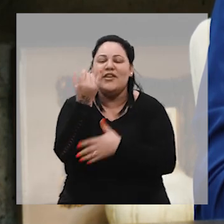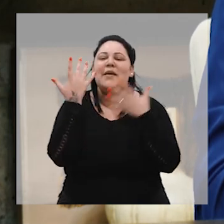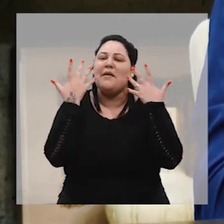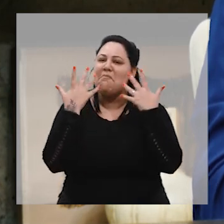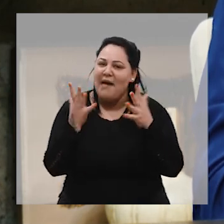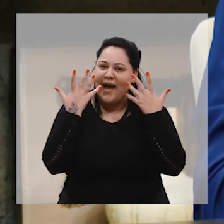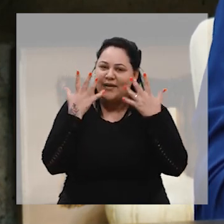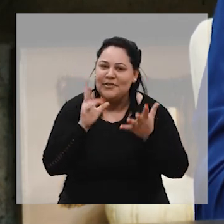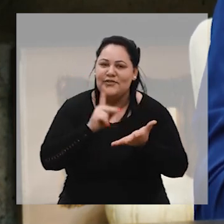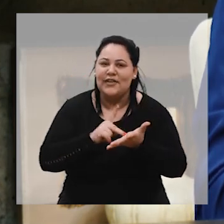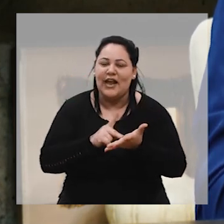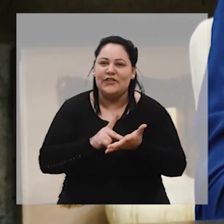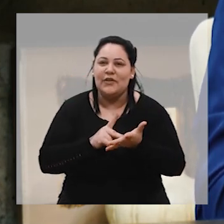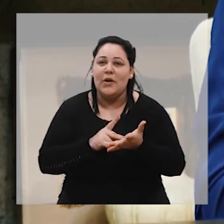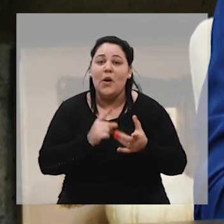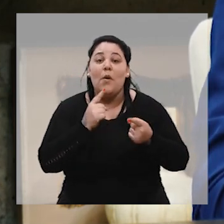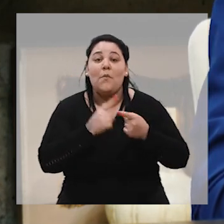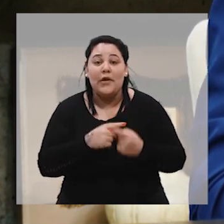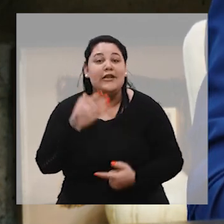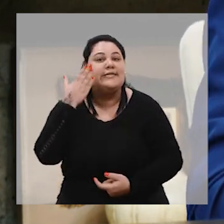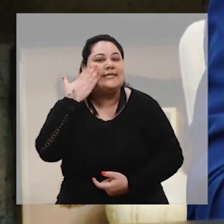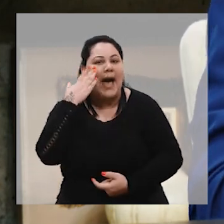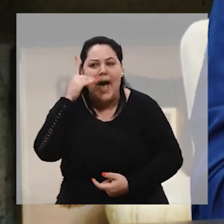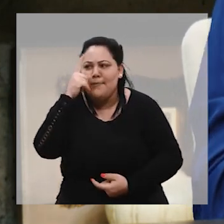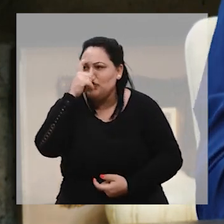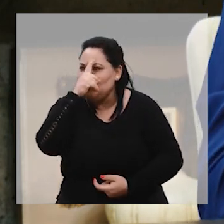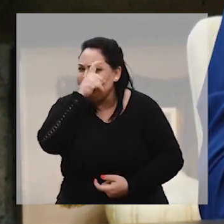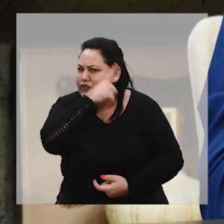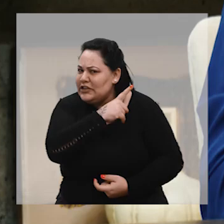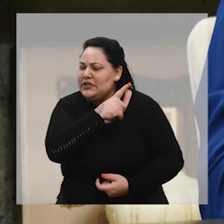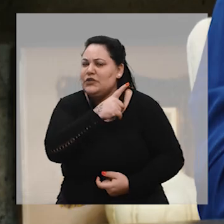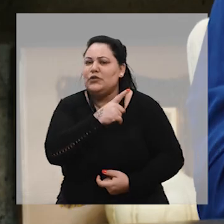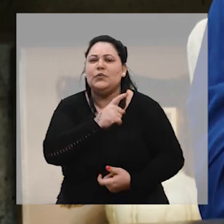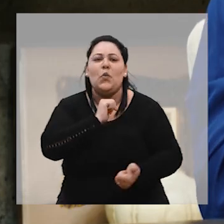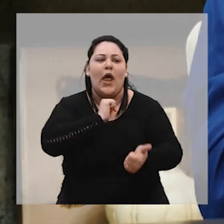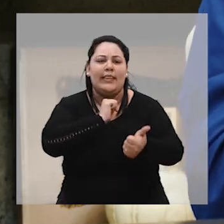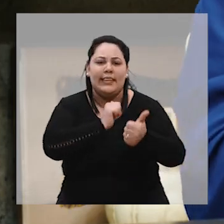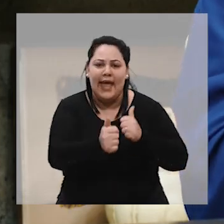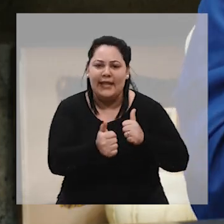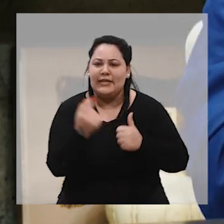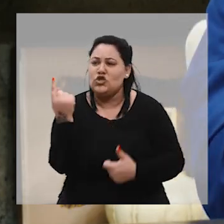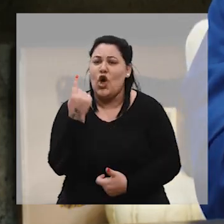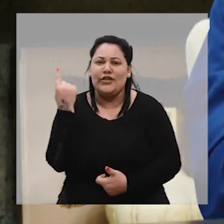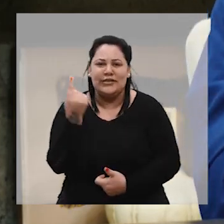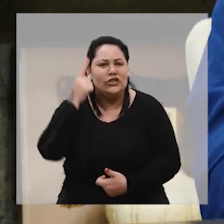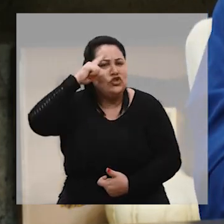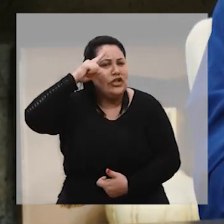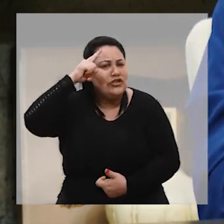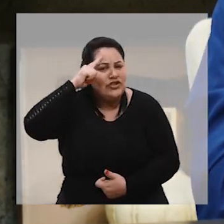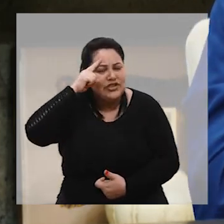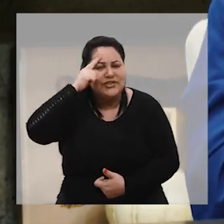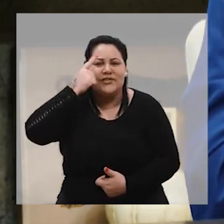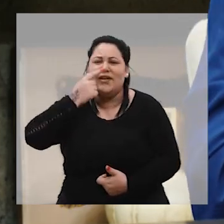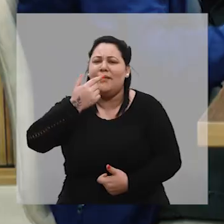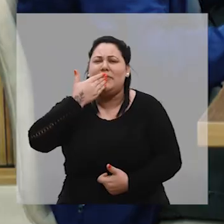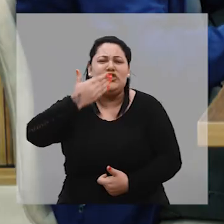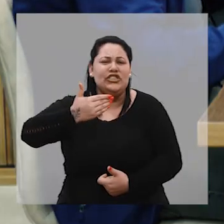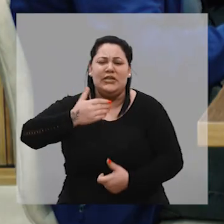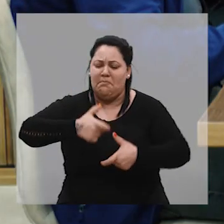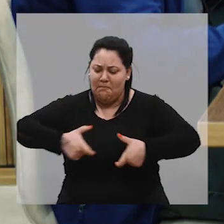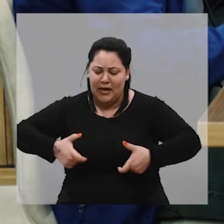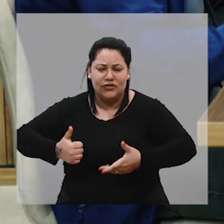representação. E parabéns aí, né? Porque a gente sabe como é difícil para o atleta amador, né? No dia a dia, a falta